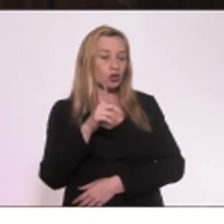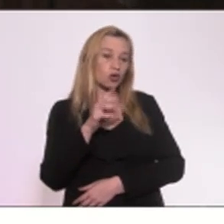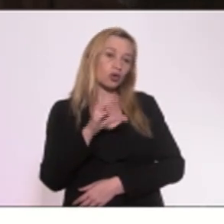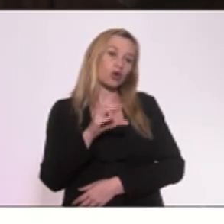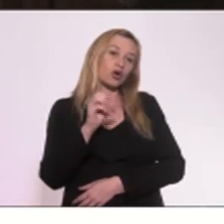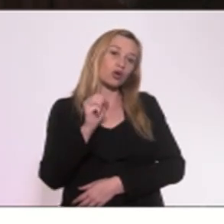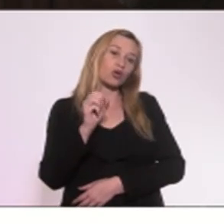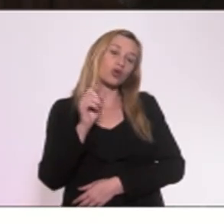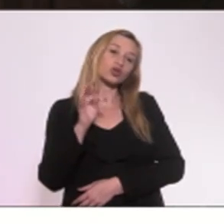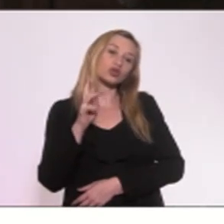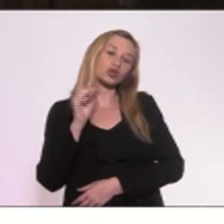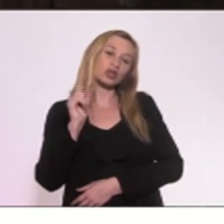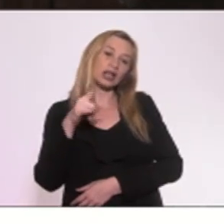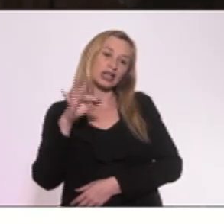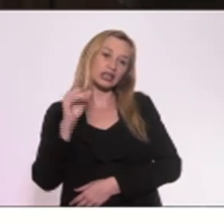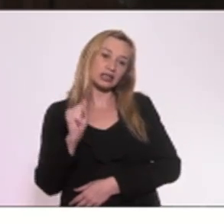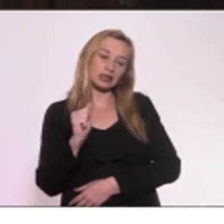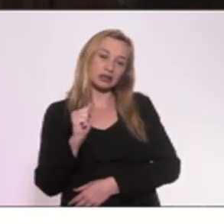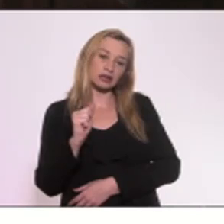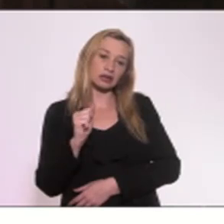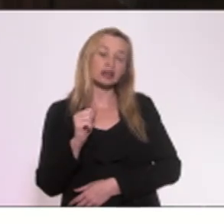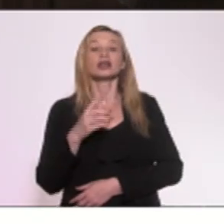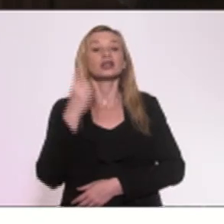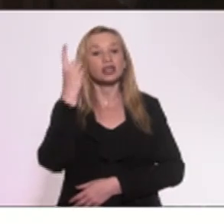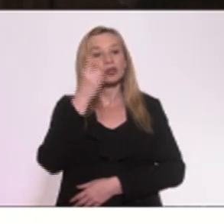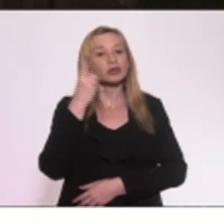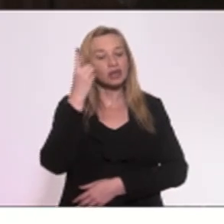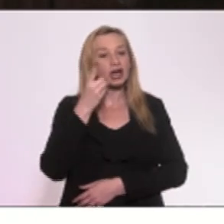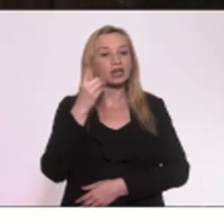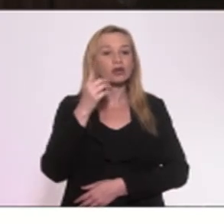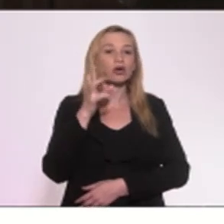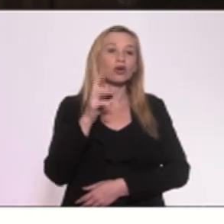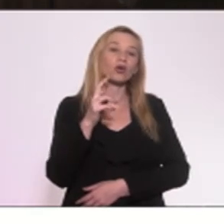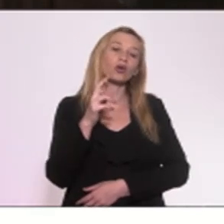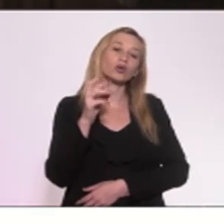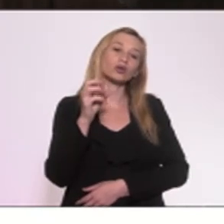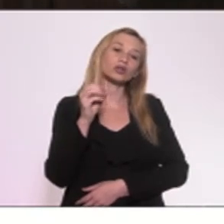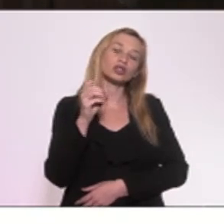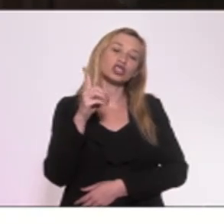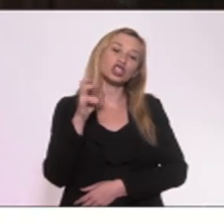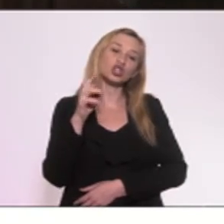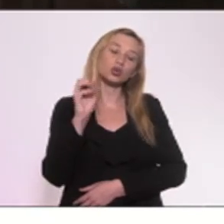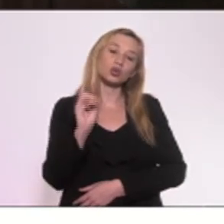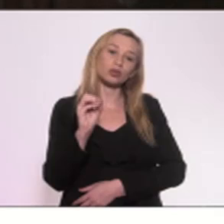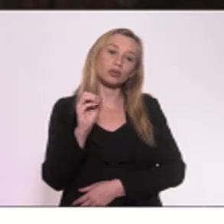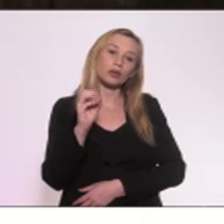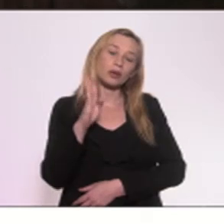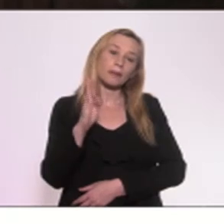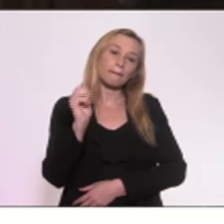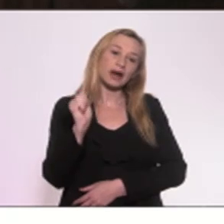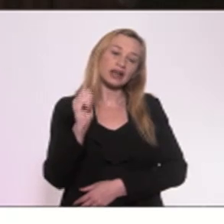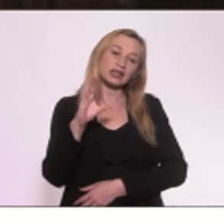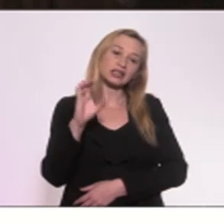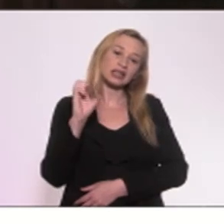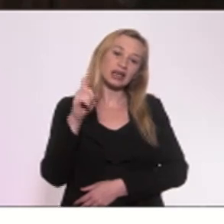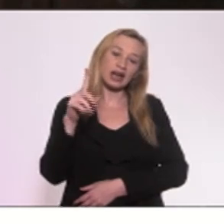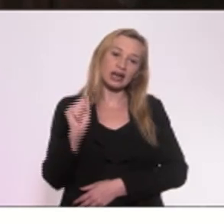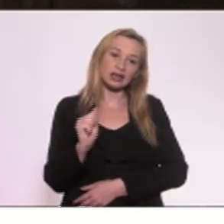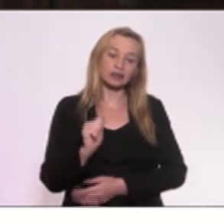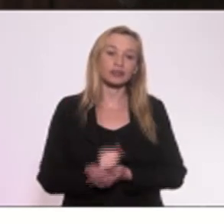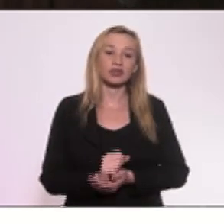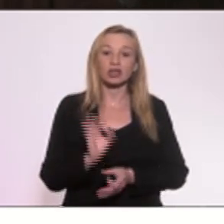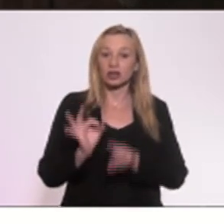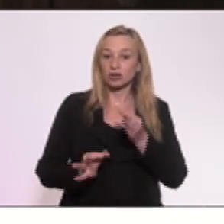constitucionalista, deputado Rodrigo Bacelar, se a prisão vai se dar no